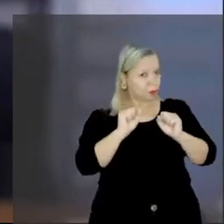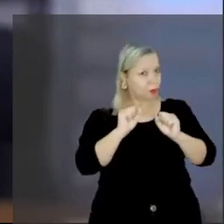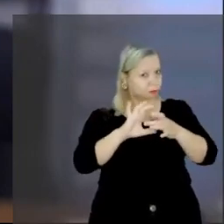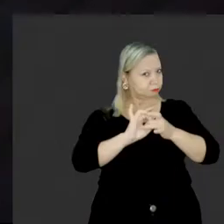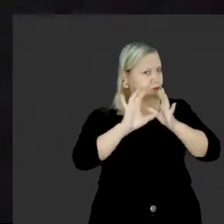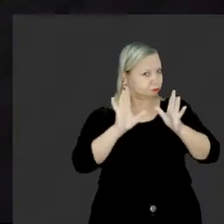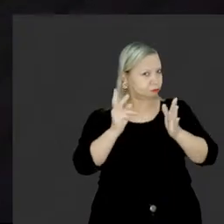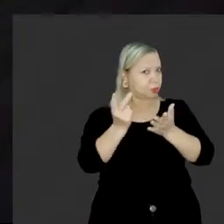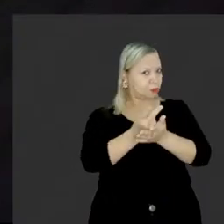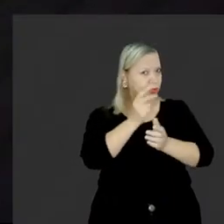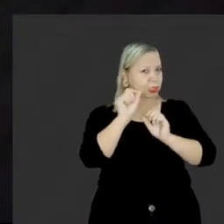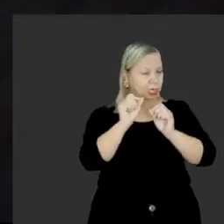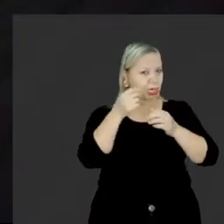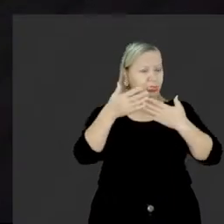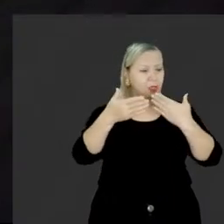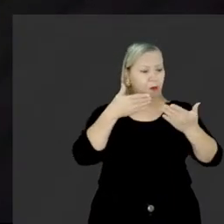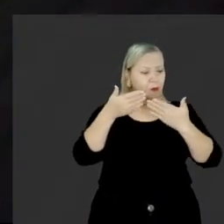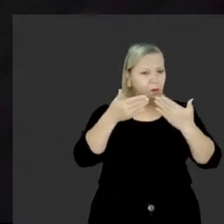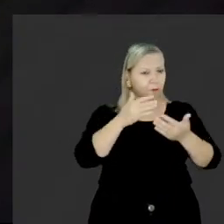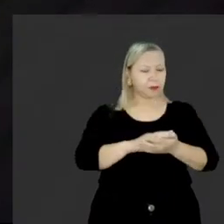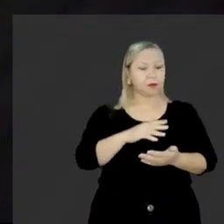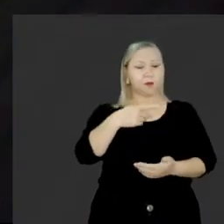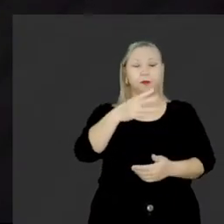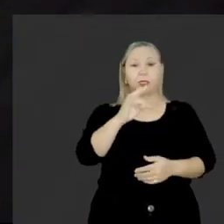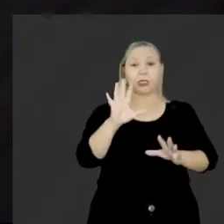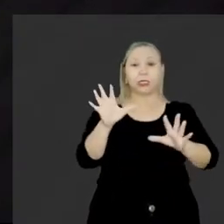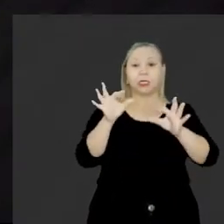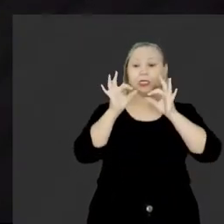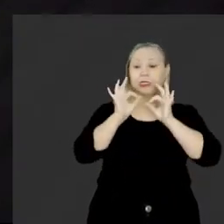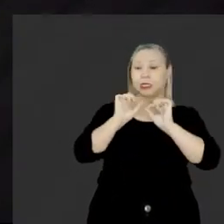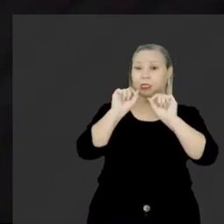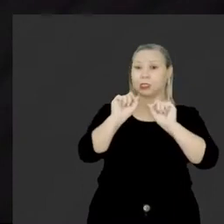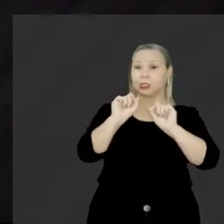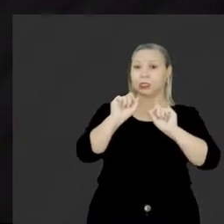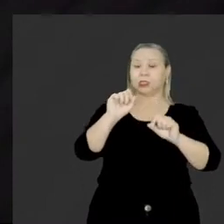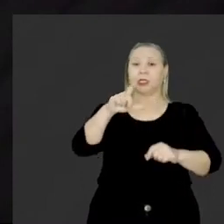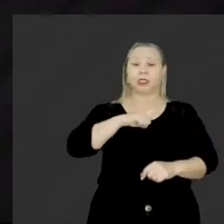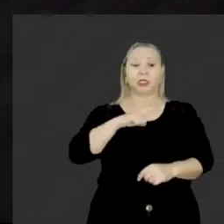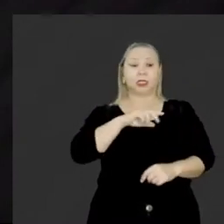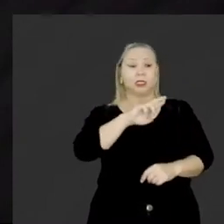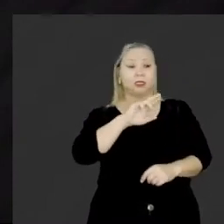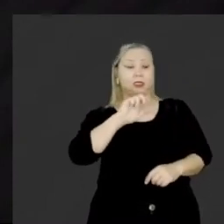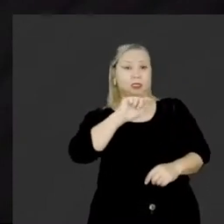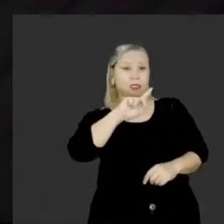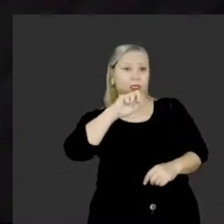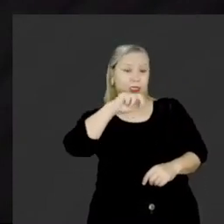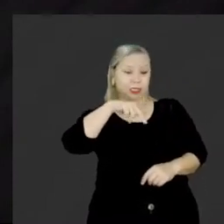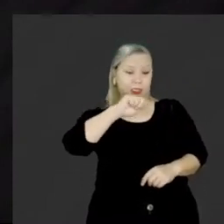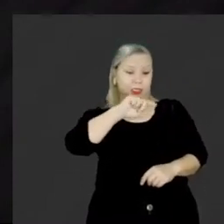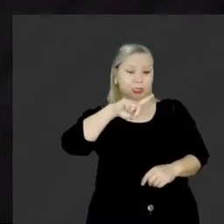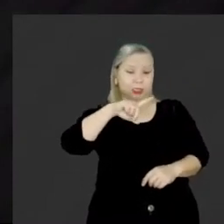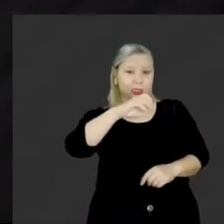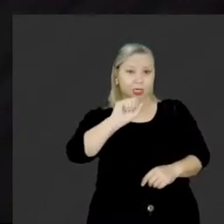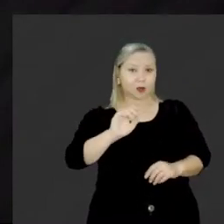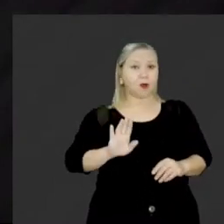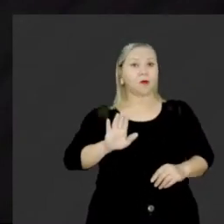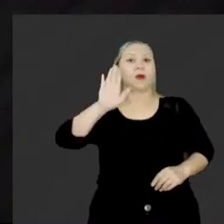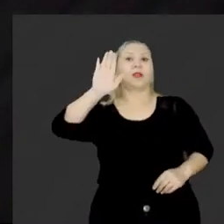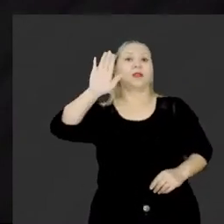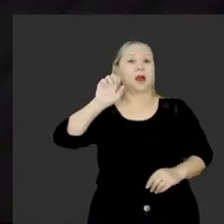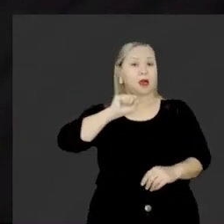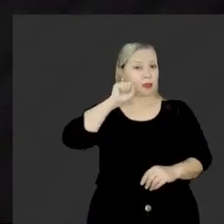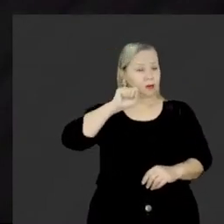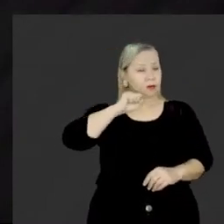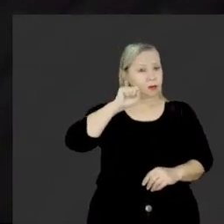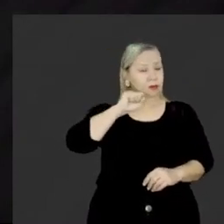pelo Partido dos Trabalhadores. Obviamente que nós vamos sentar para conversar com o PSD, vamos sentar para conversar com o Calil no